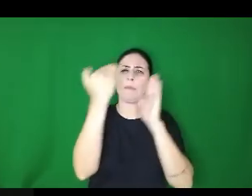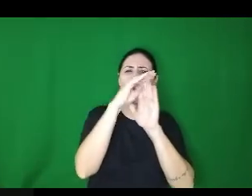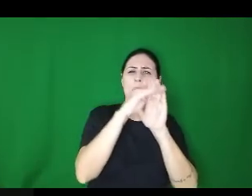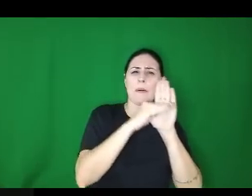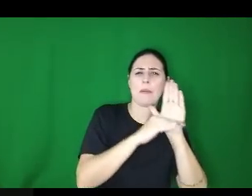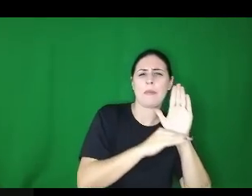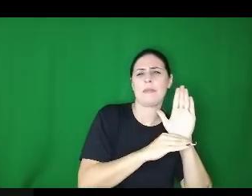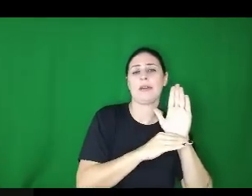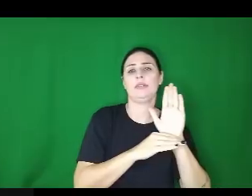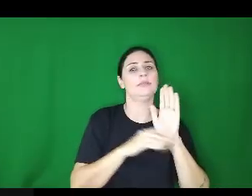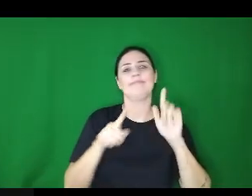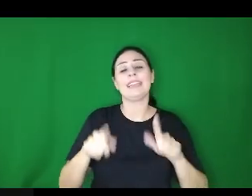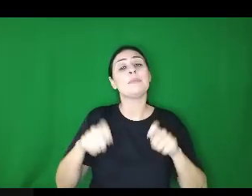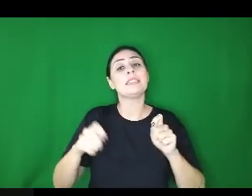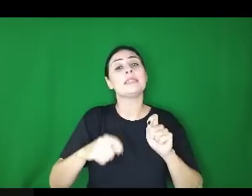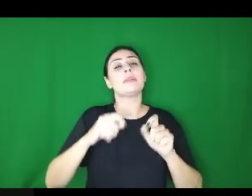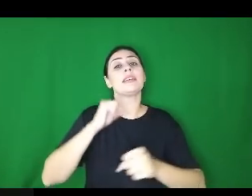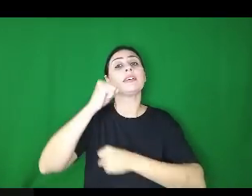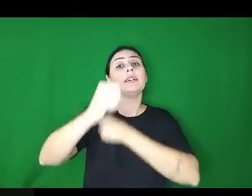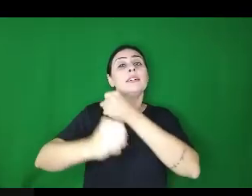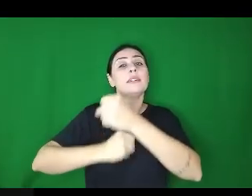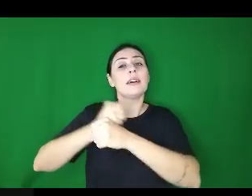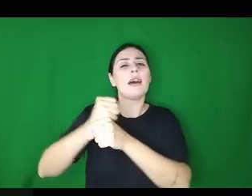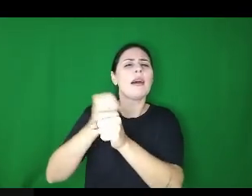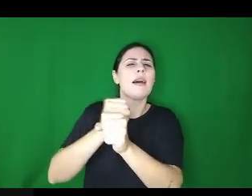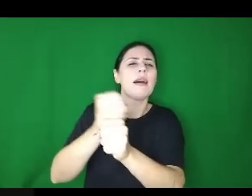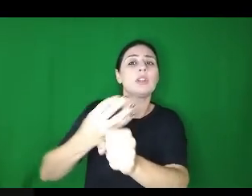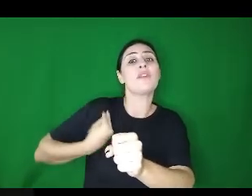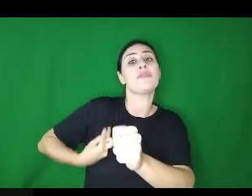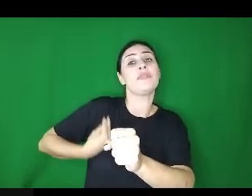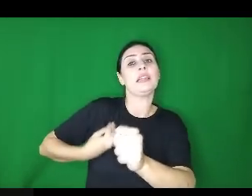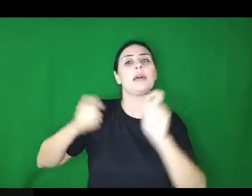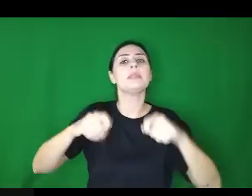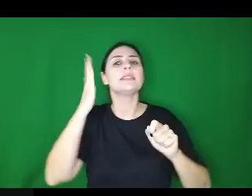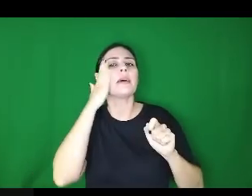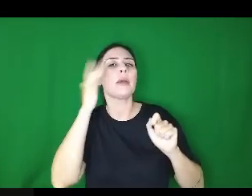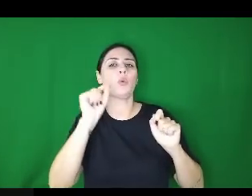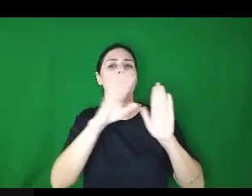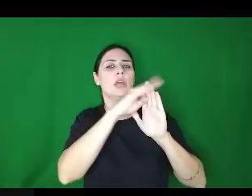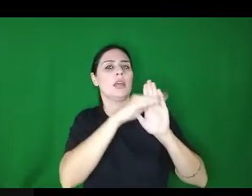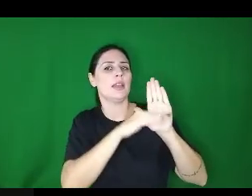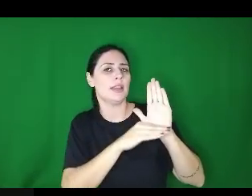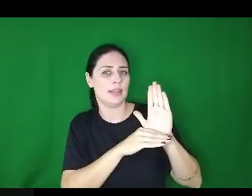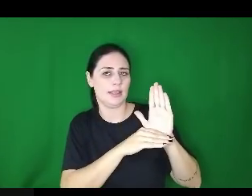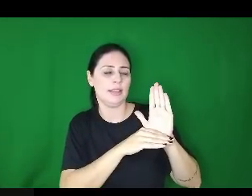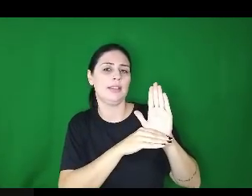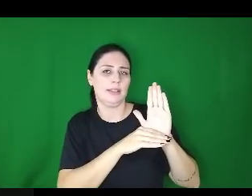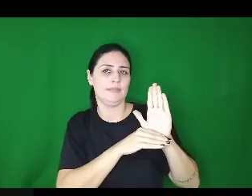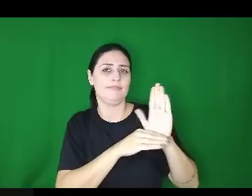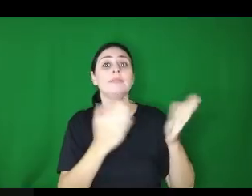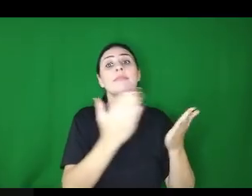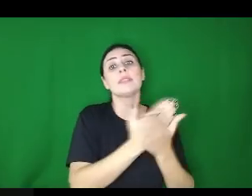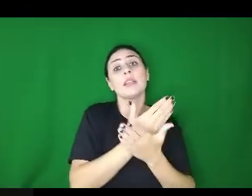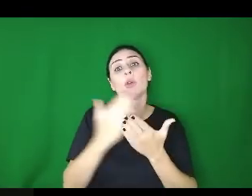formos trabalhando interpretação de texto, leitura e interpretação, né, do texto, um aluno que sai